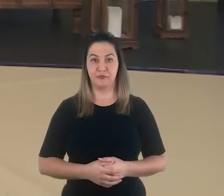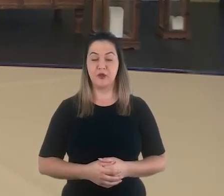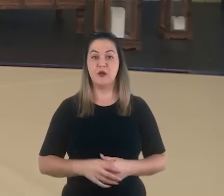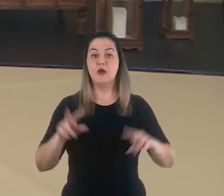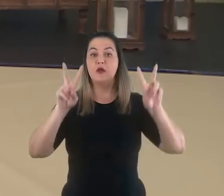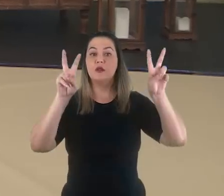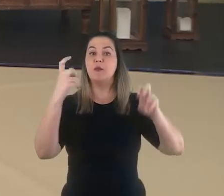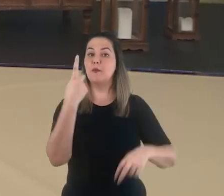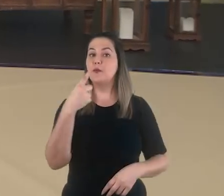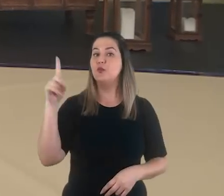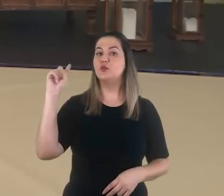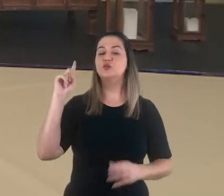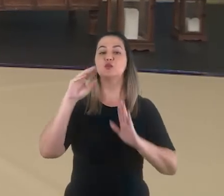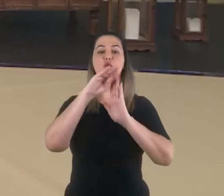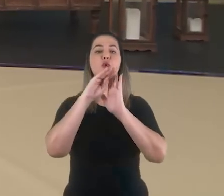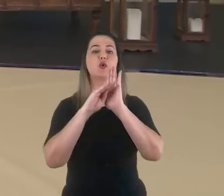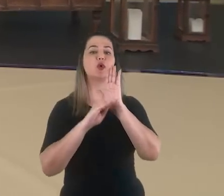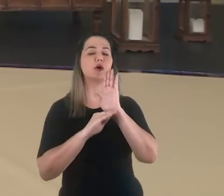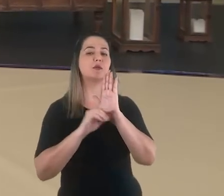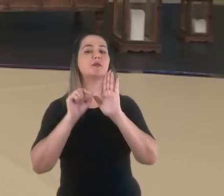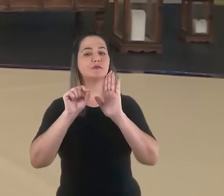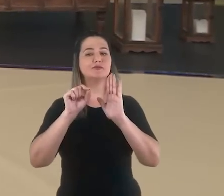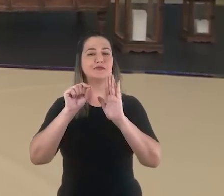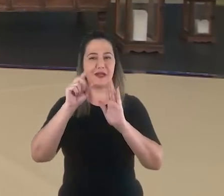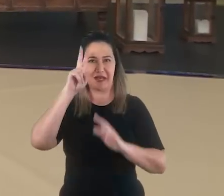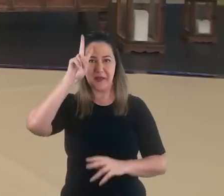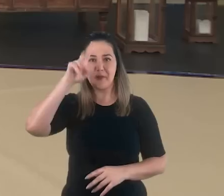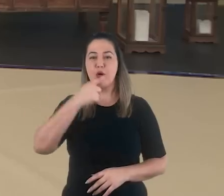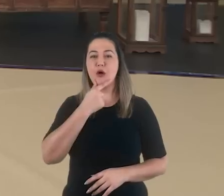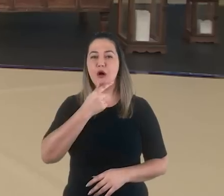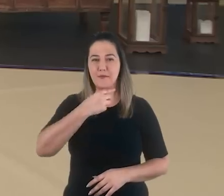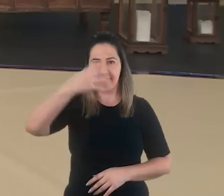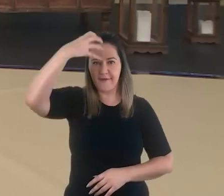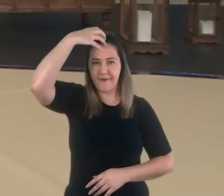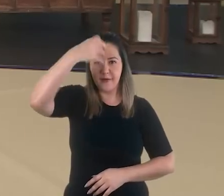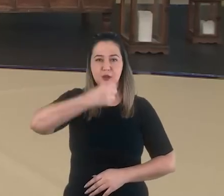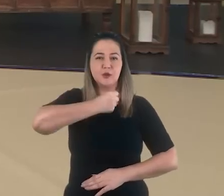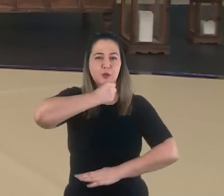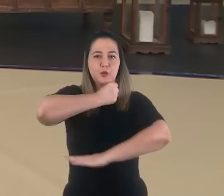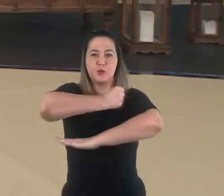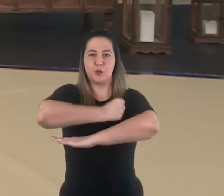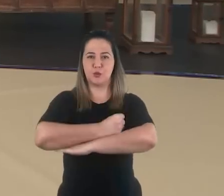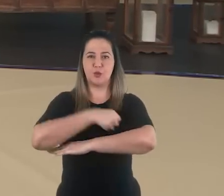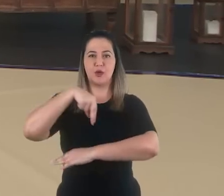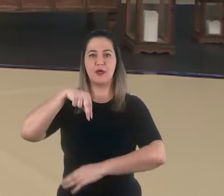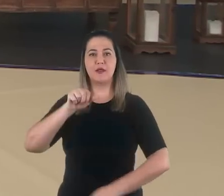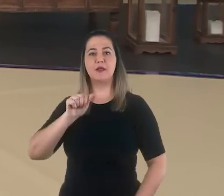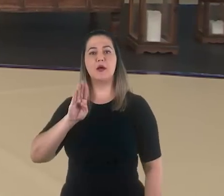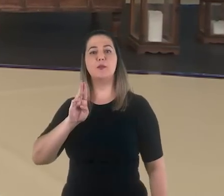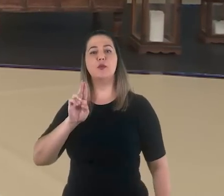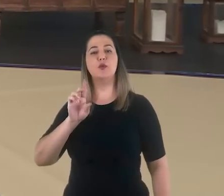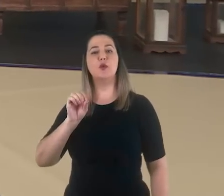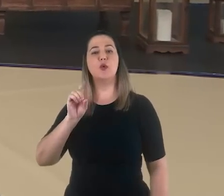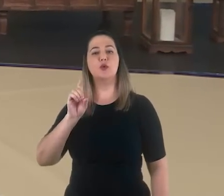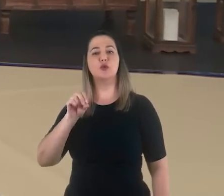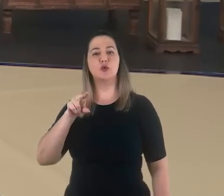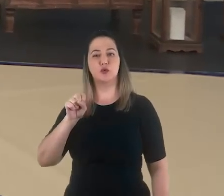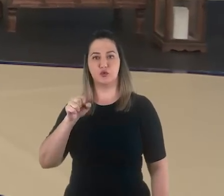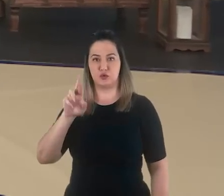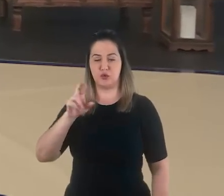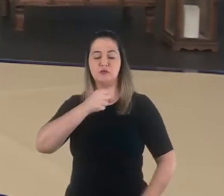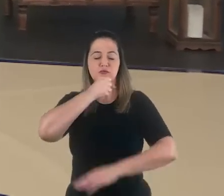Evidências, nós estávamos vendo sobre os sonhos de Nabucodonosor. Você se lembra? Nós vimos o significado profético desse sonho, como